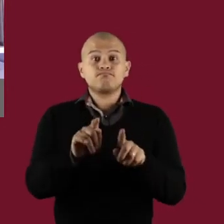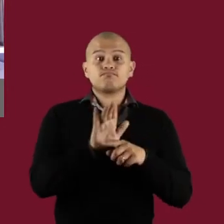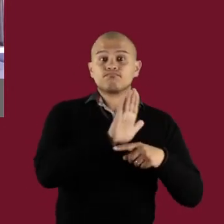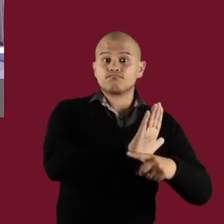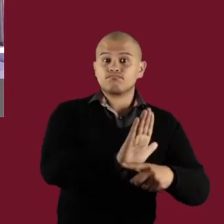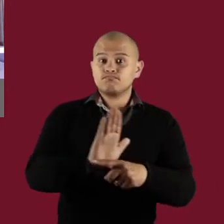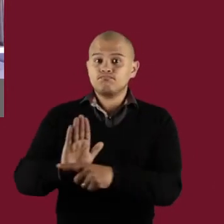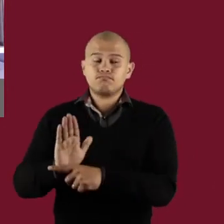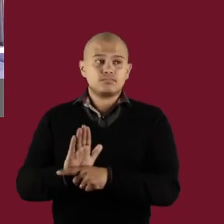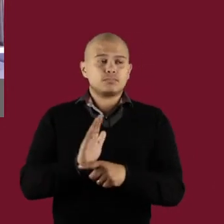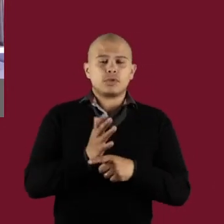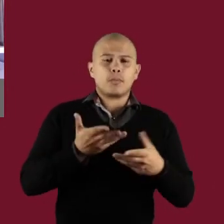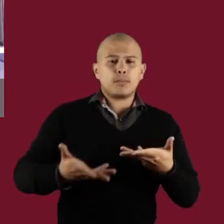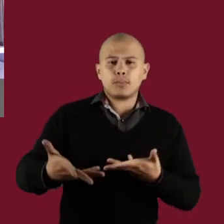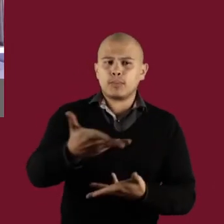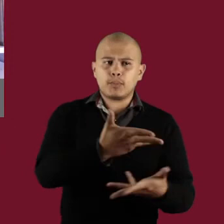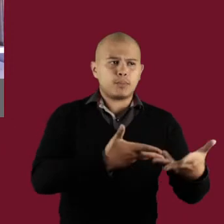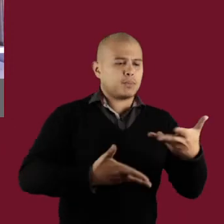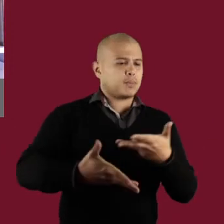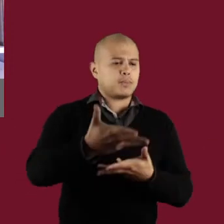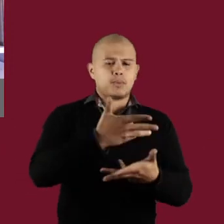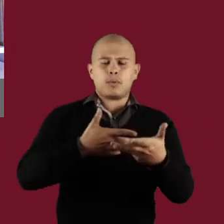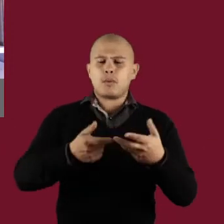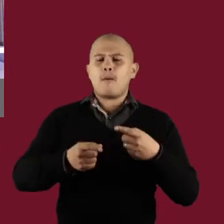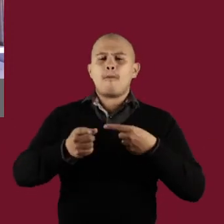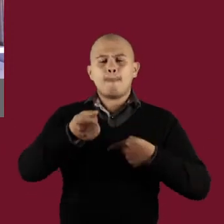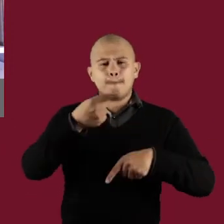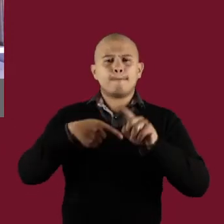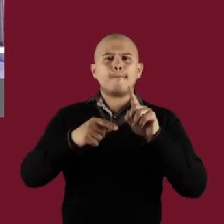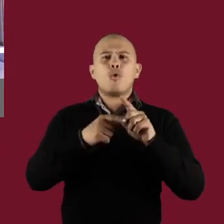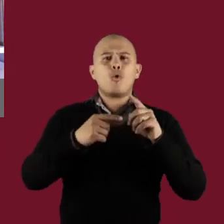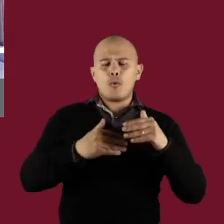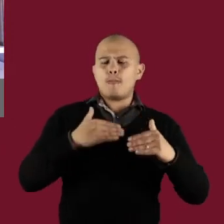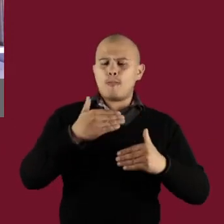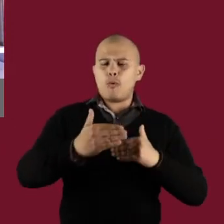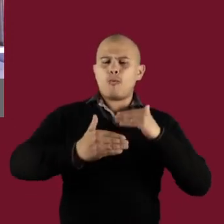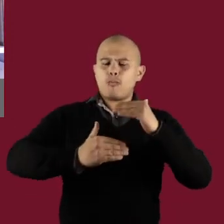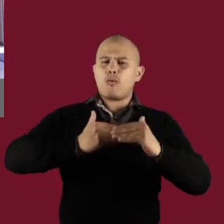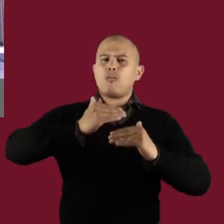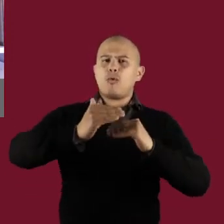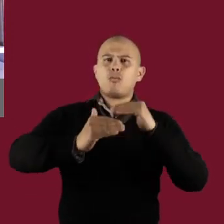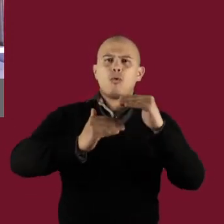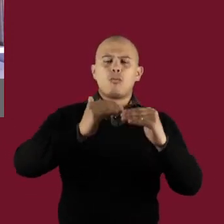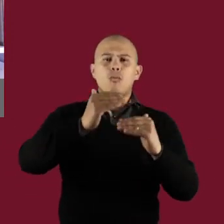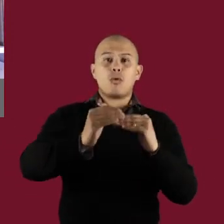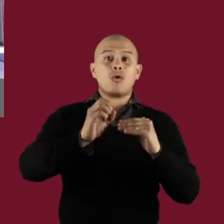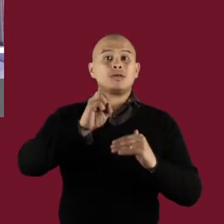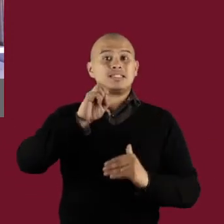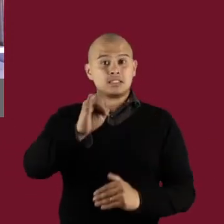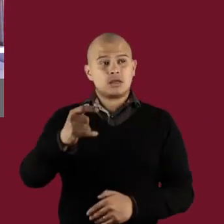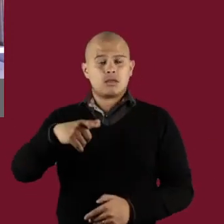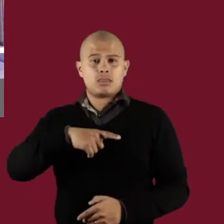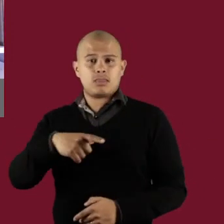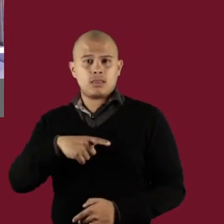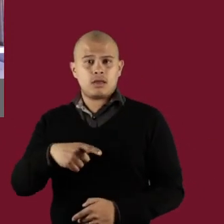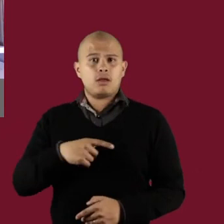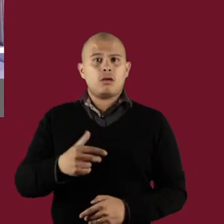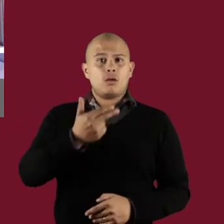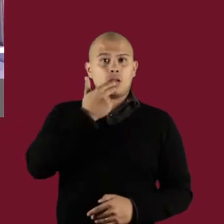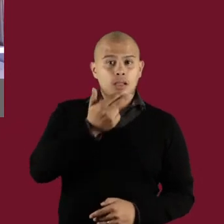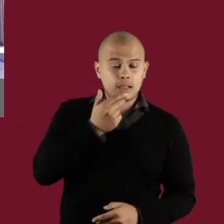impulsionar o desenvolvimento, é mais fácil com a língua, tanto que o parceiro o